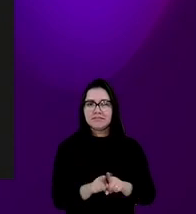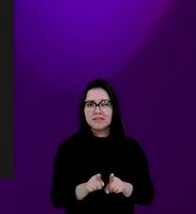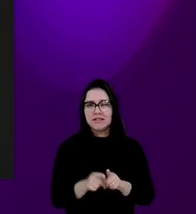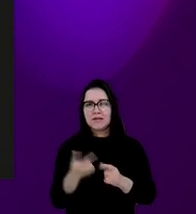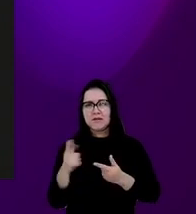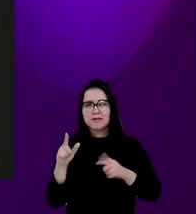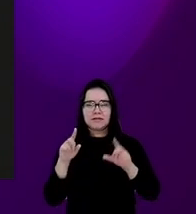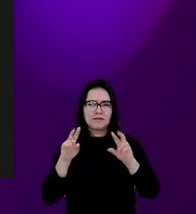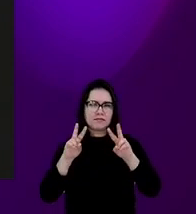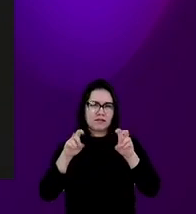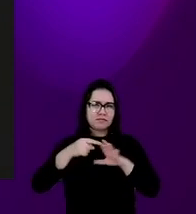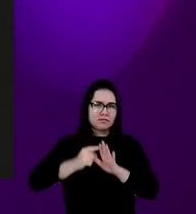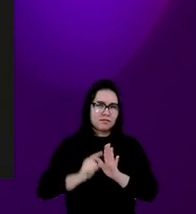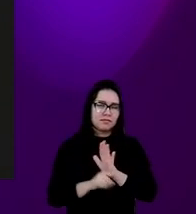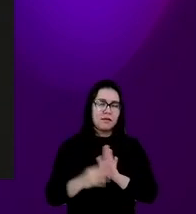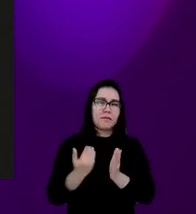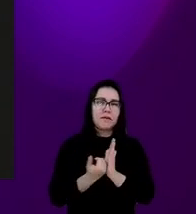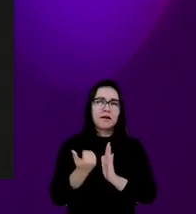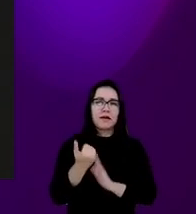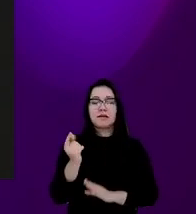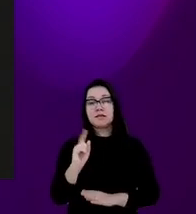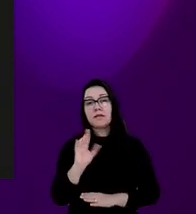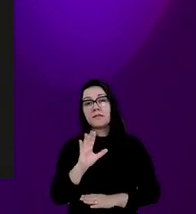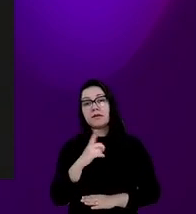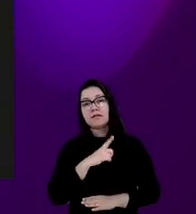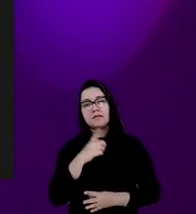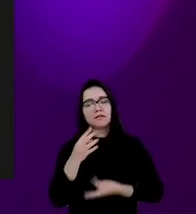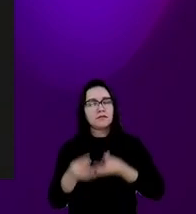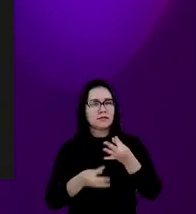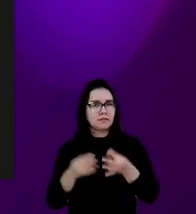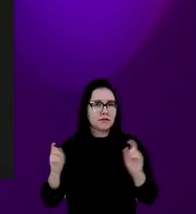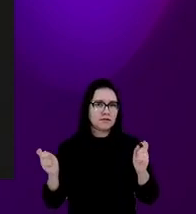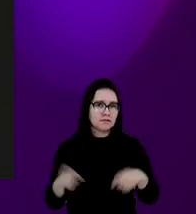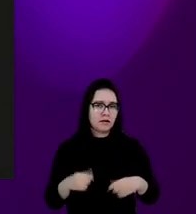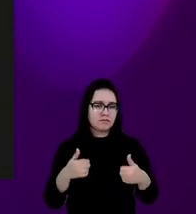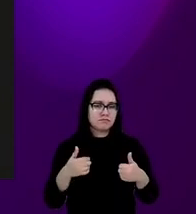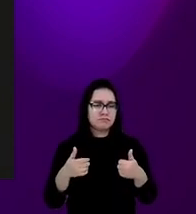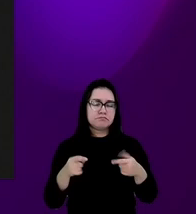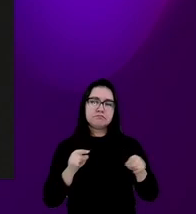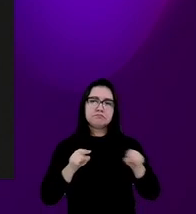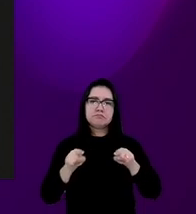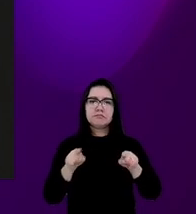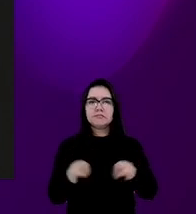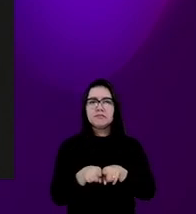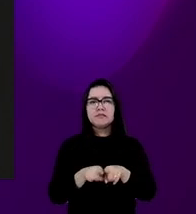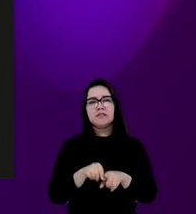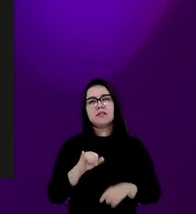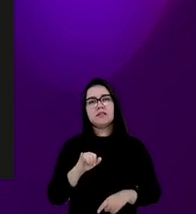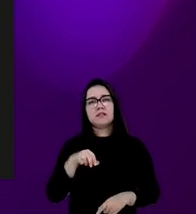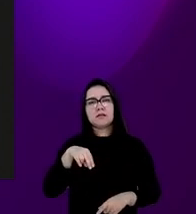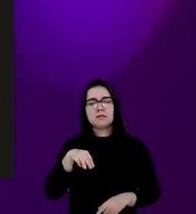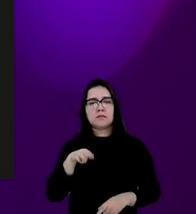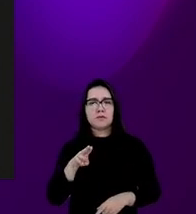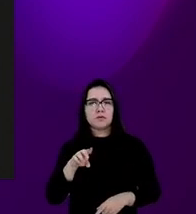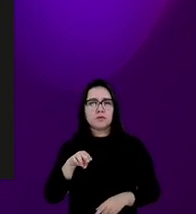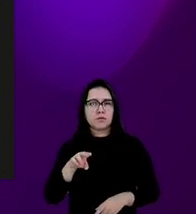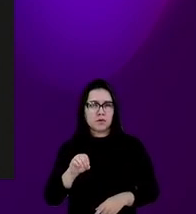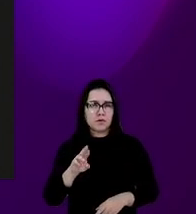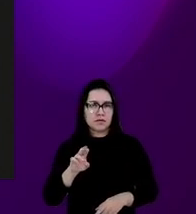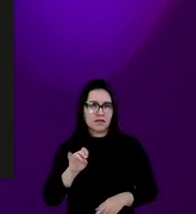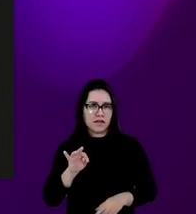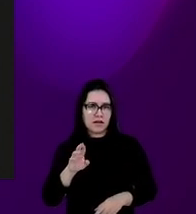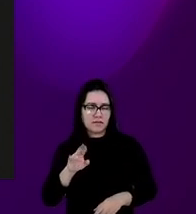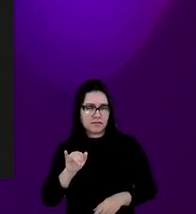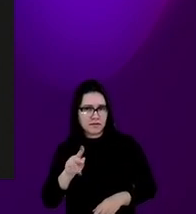no assunto, mas terapias que podem, de alguma forma, competir, né? A gente tem aí a imunoterapia com os anticorpos de bispecíficos, então,